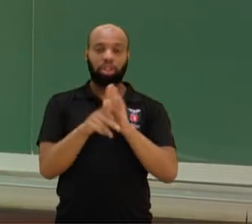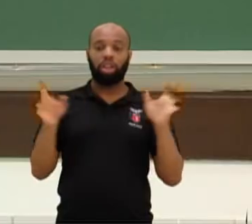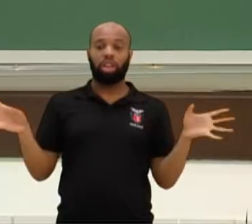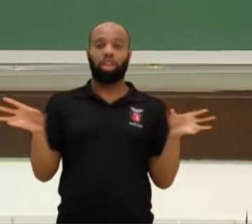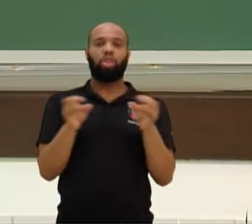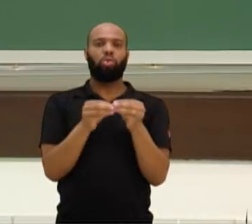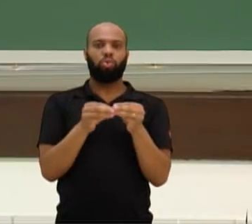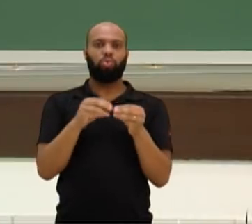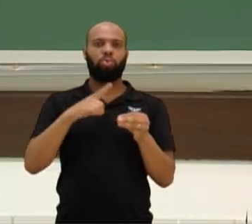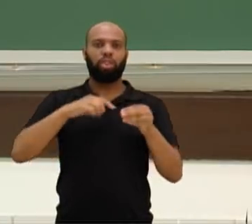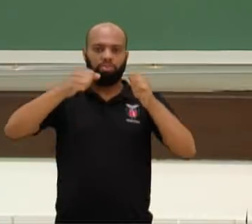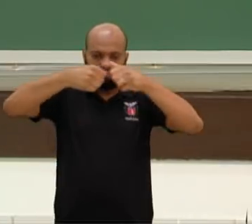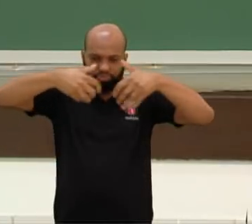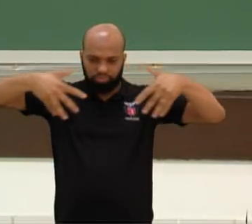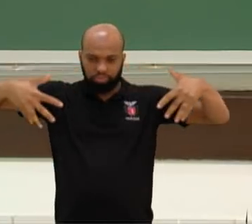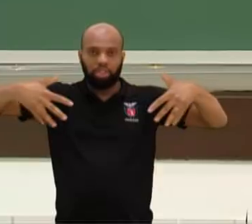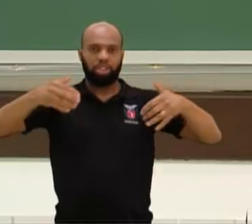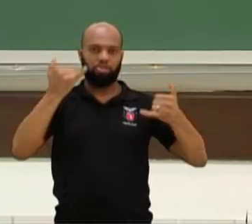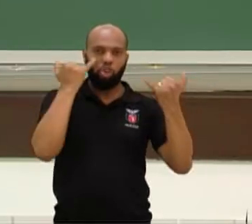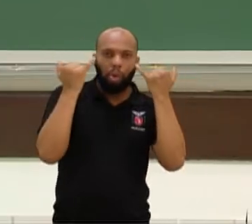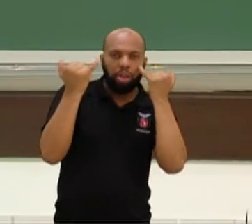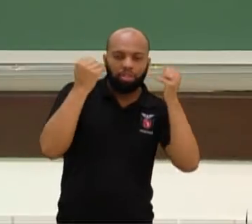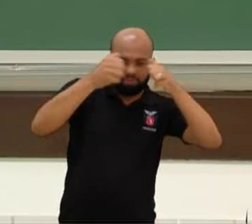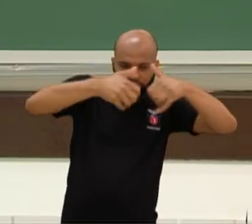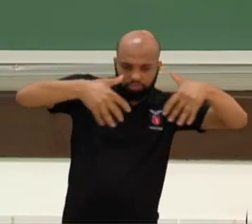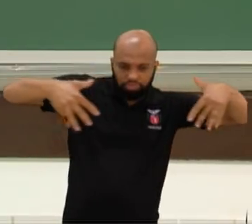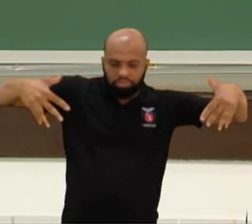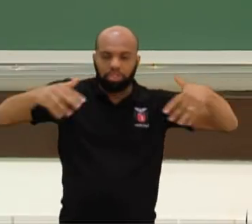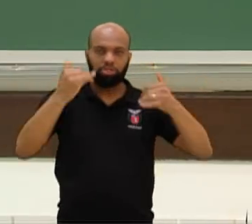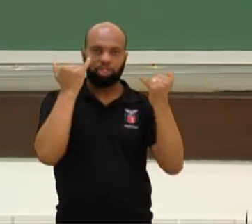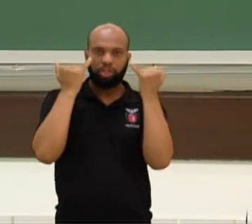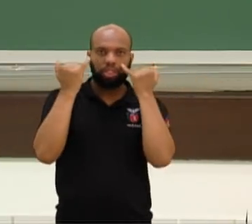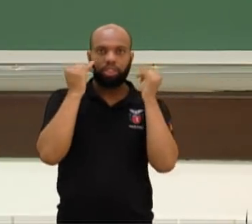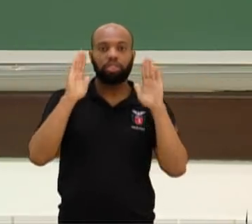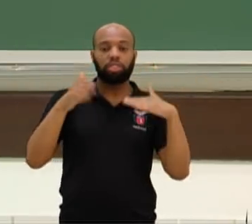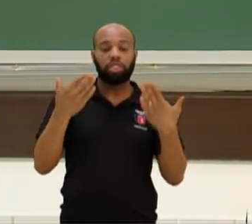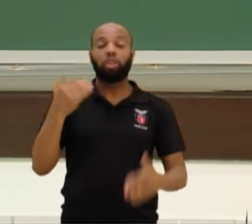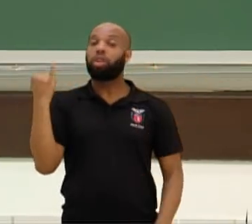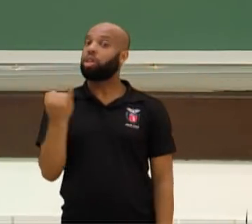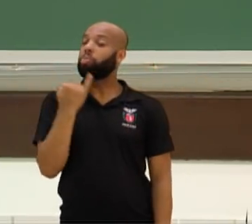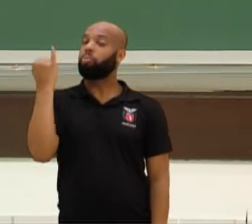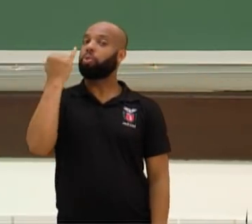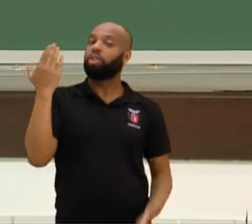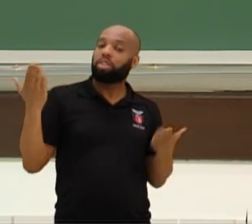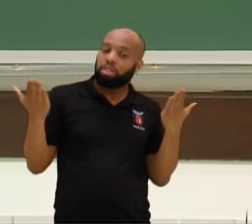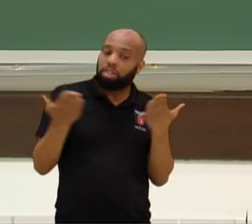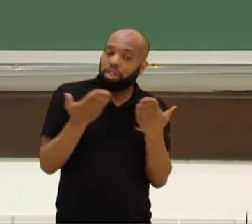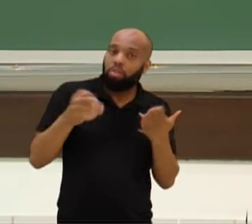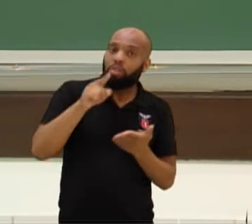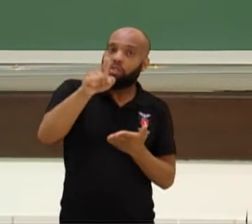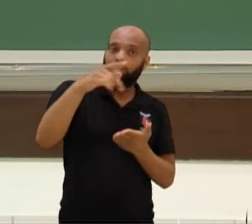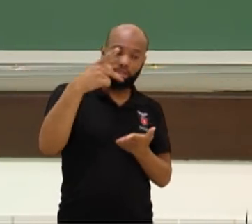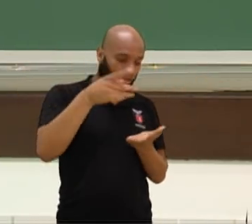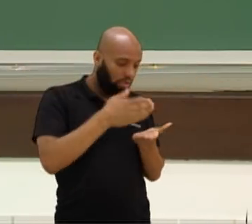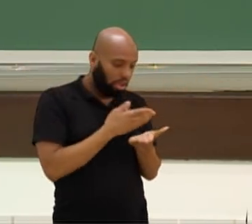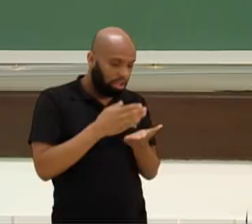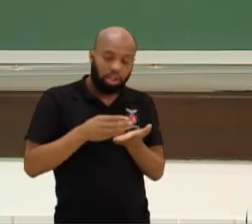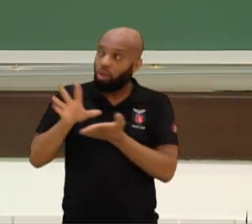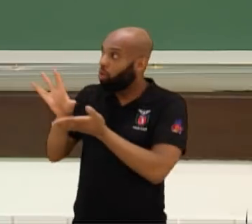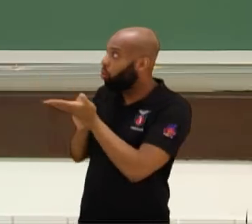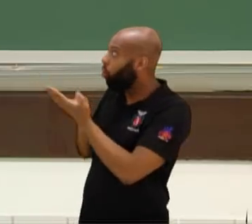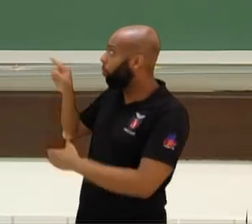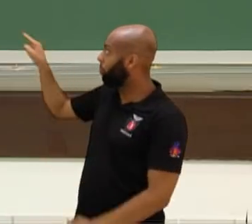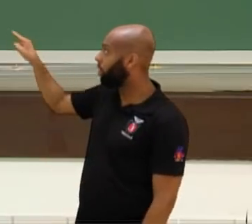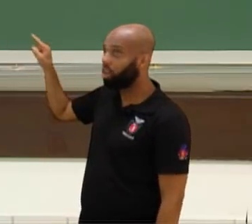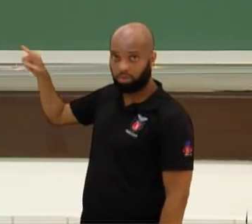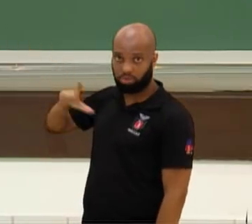resumo, com o nosso mapa de conceitos, com o nosso mapa mental. Então, é importante que você pegue o seu caderninho, que você copie esse resumo